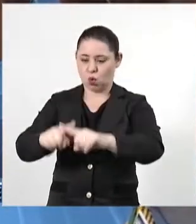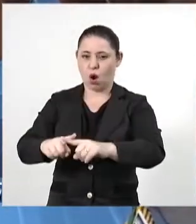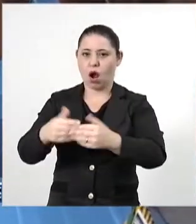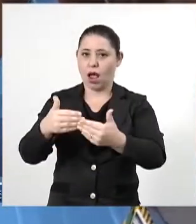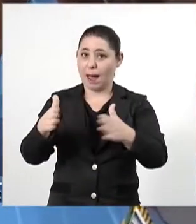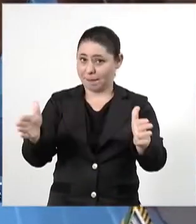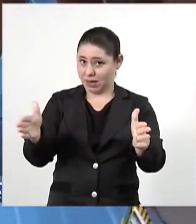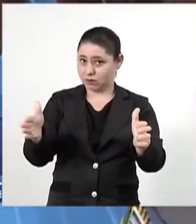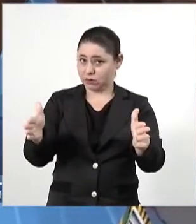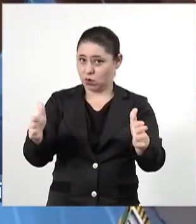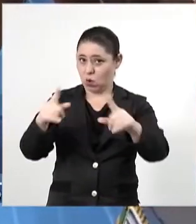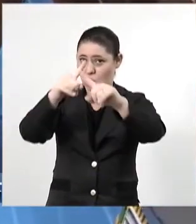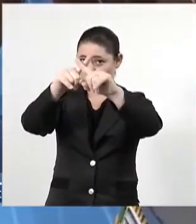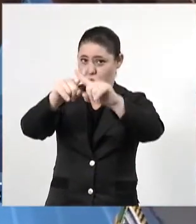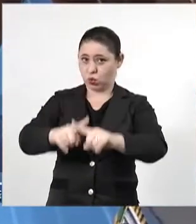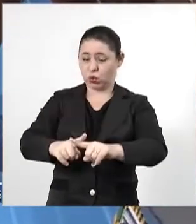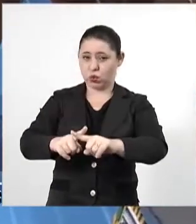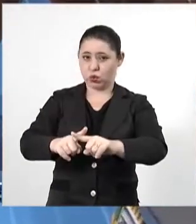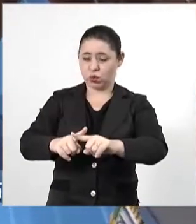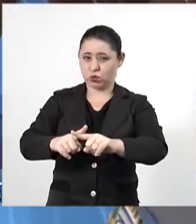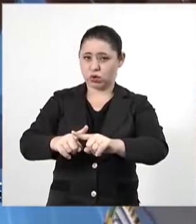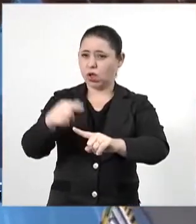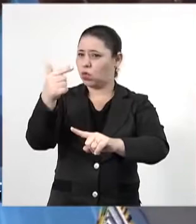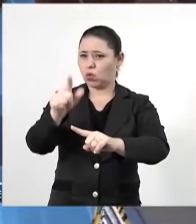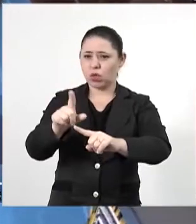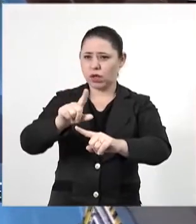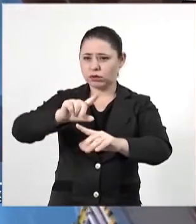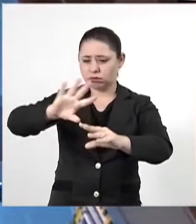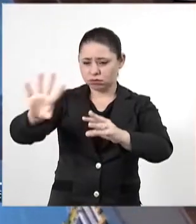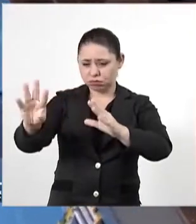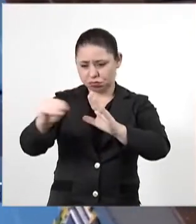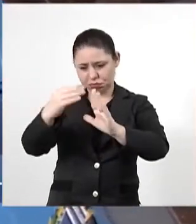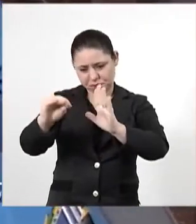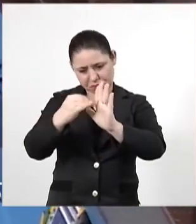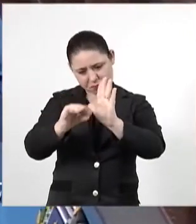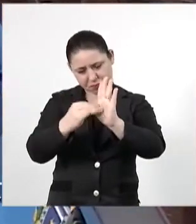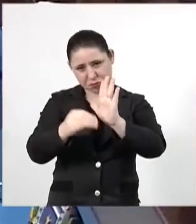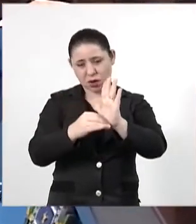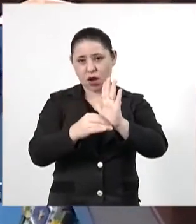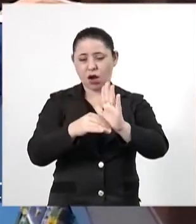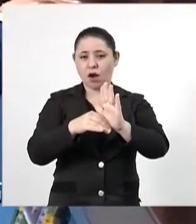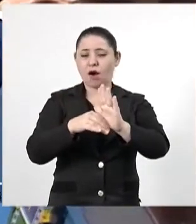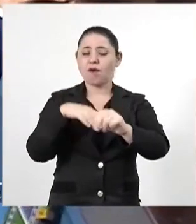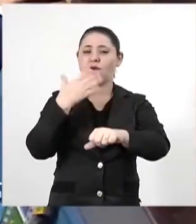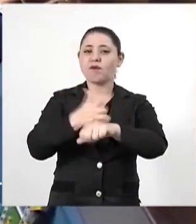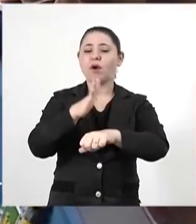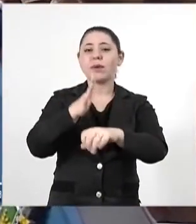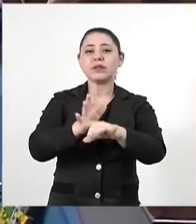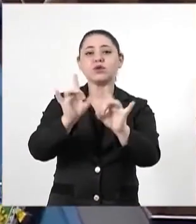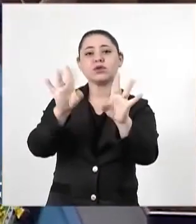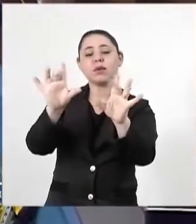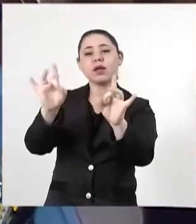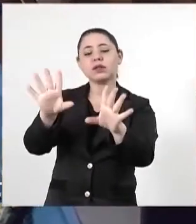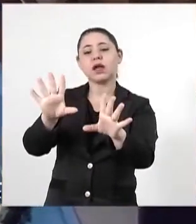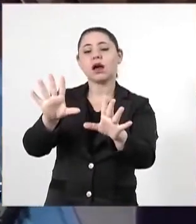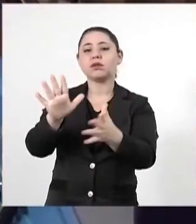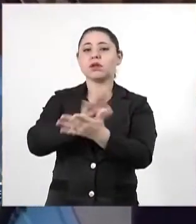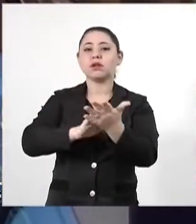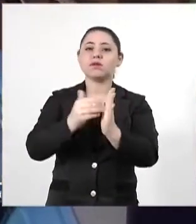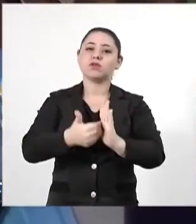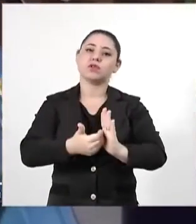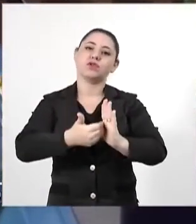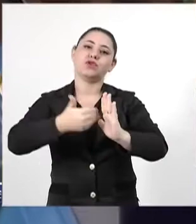aberto, sem colocar especificidades da formação especial, você retira